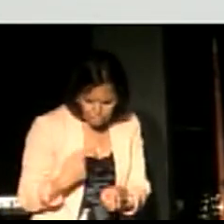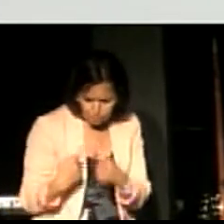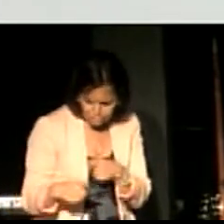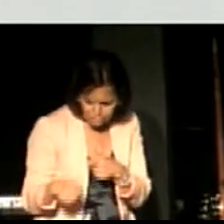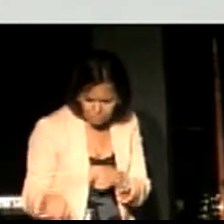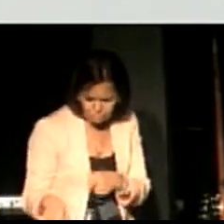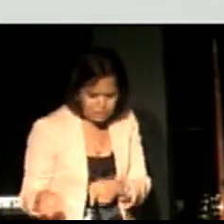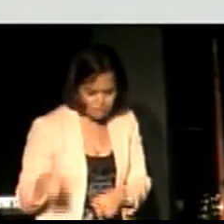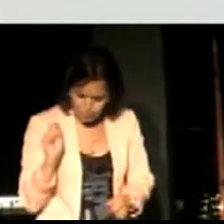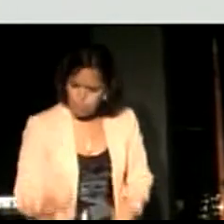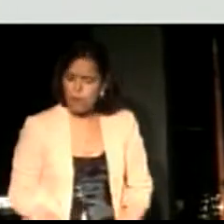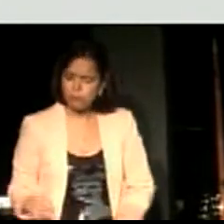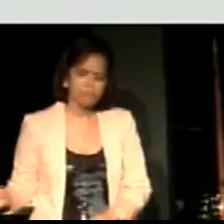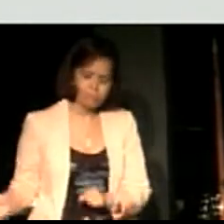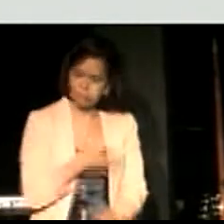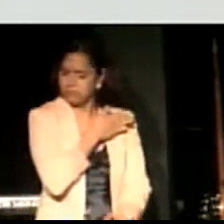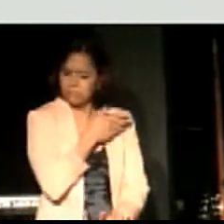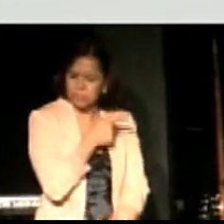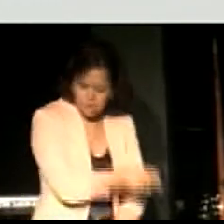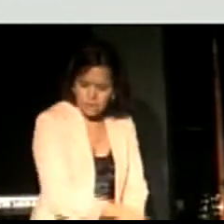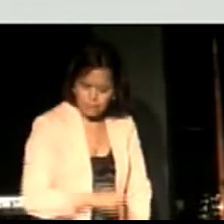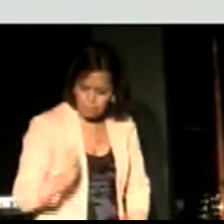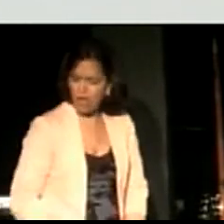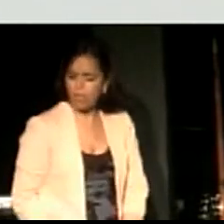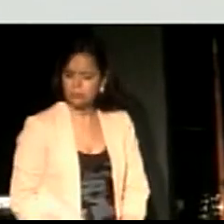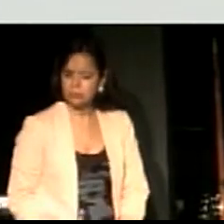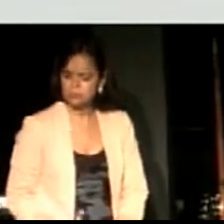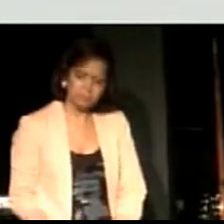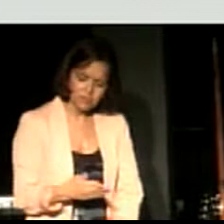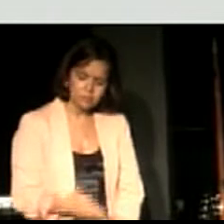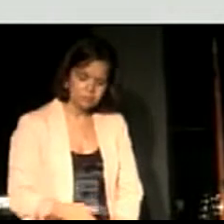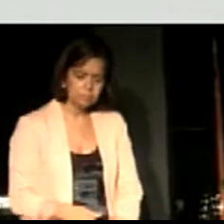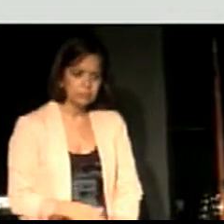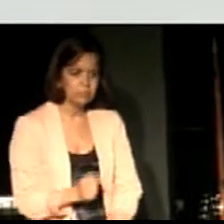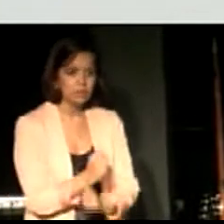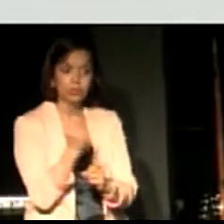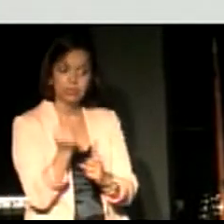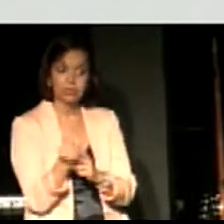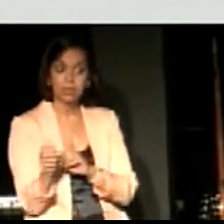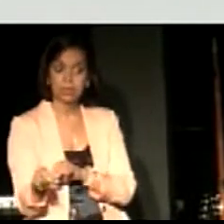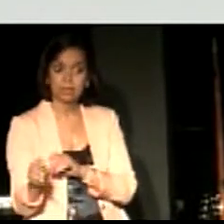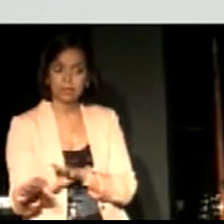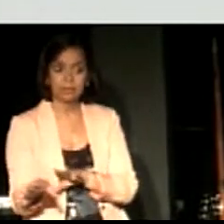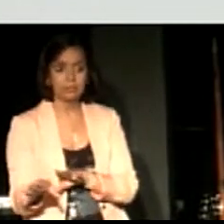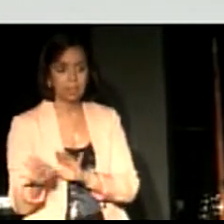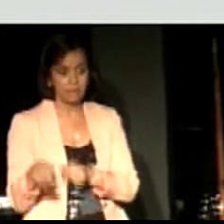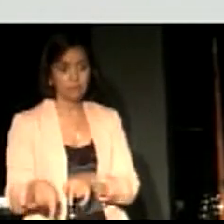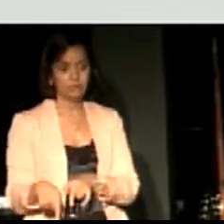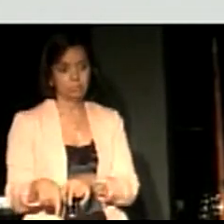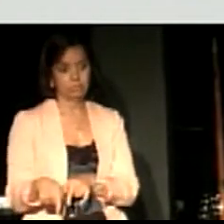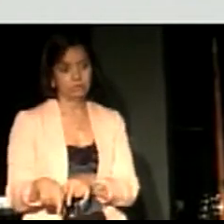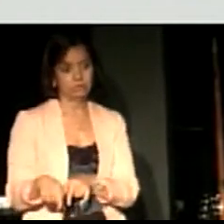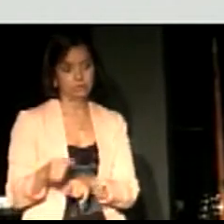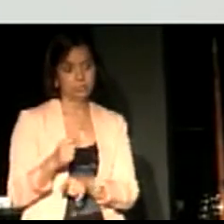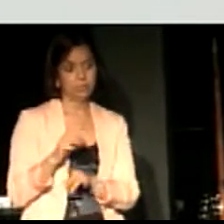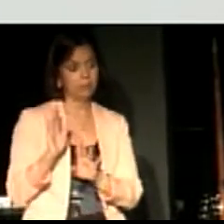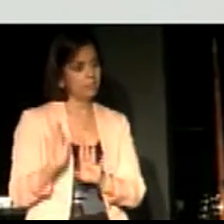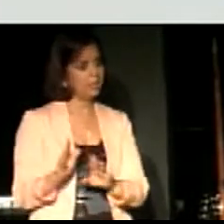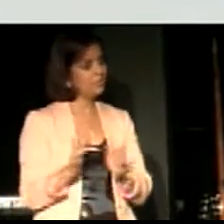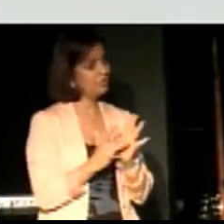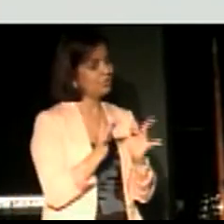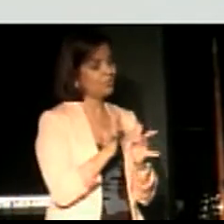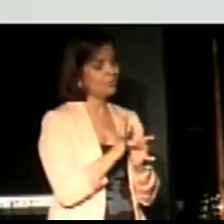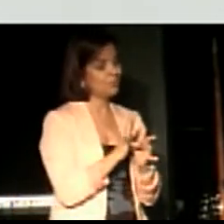em frente, vá arrebentando. É isso que diz a sociedade. Mas Jesus está dizendo o contrário, seja manso.